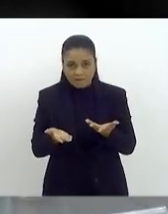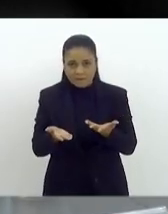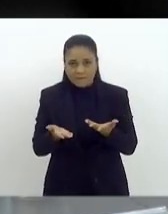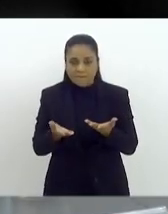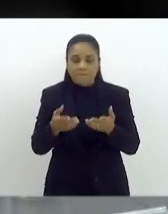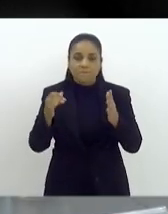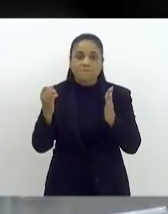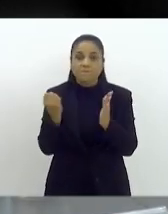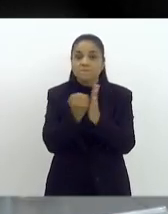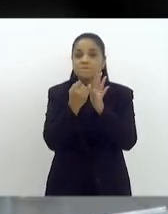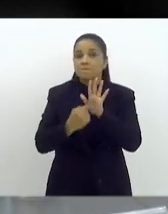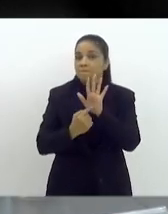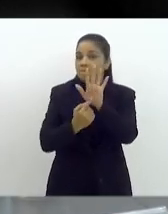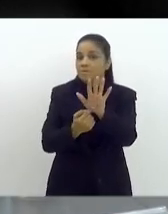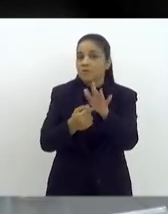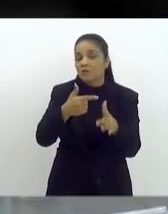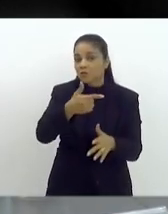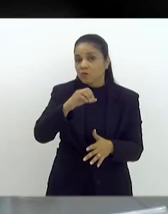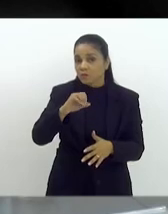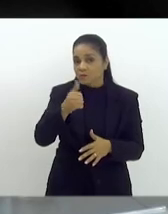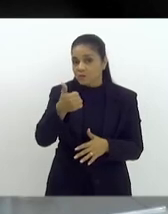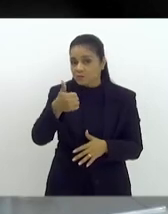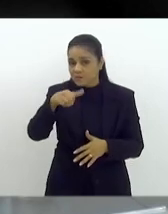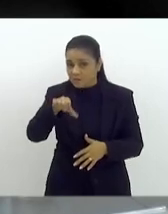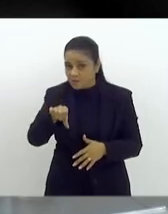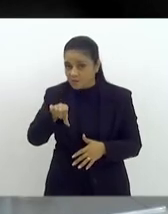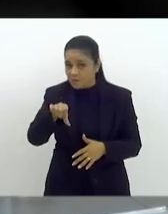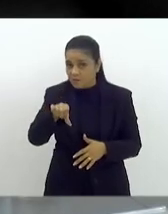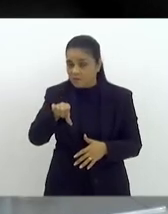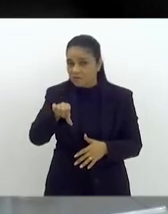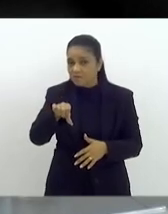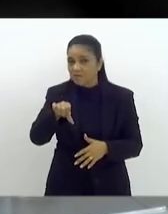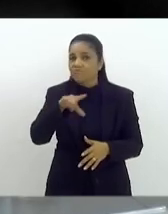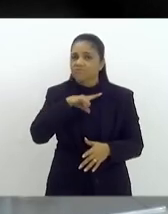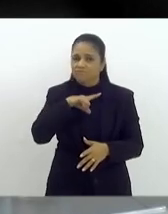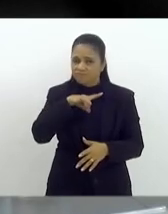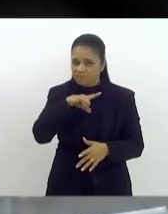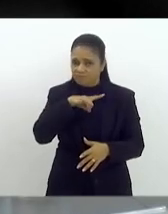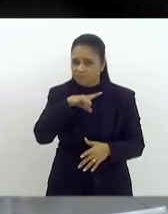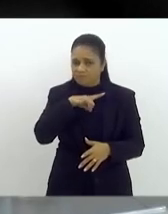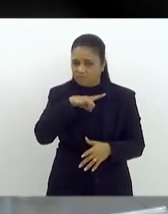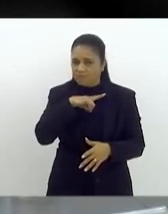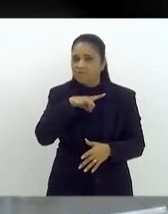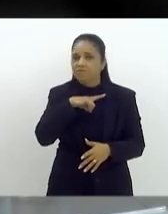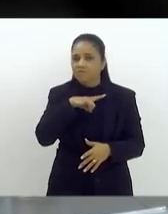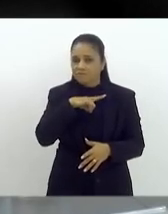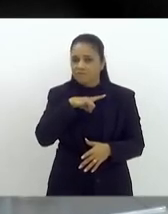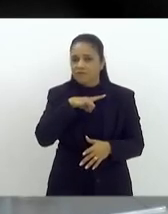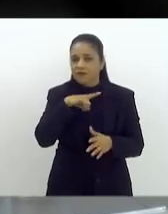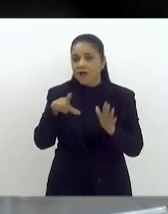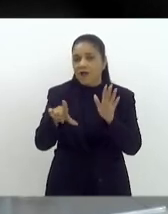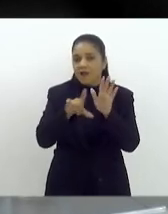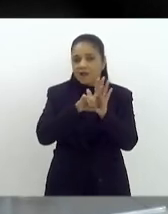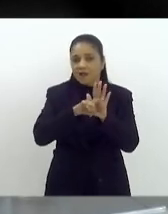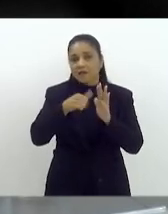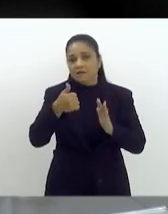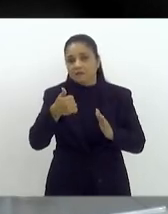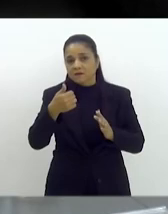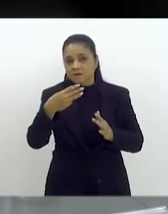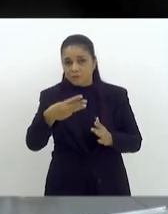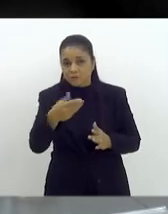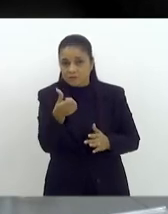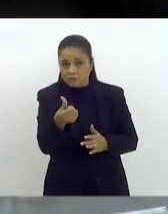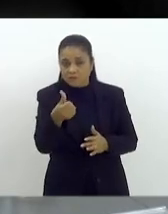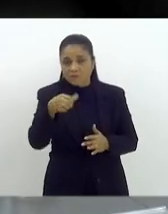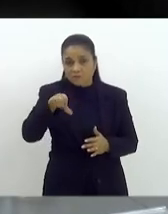destaque ele para vocês em 2019 mesmo houve o advento da lei 13.694